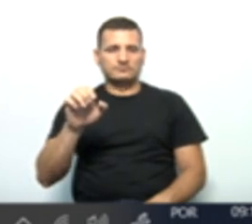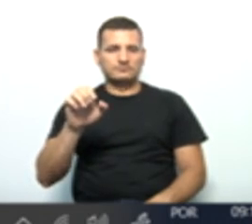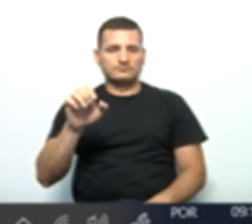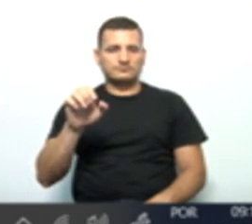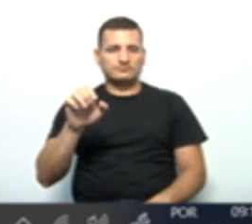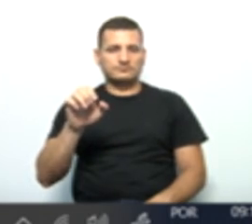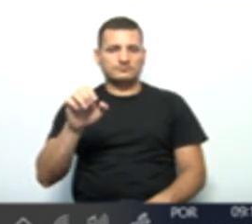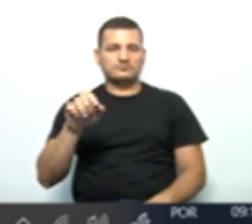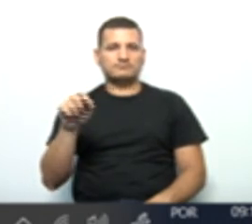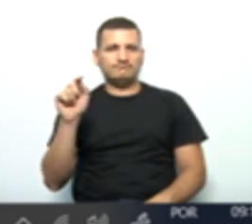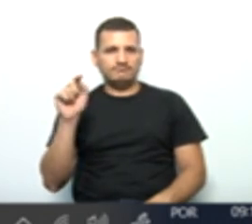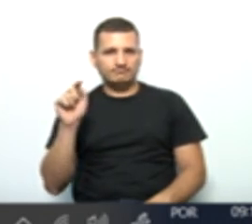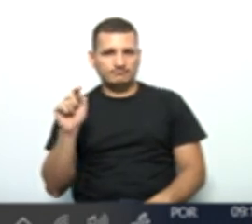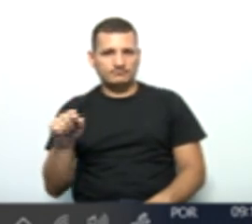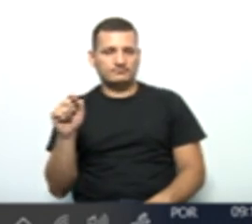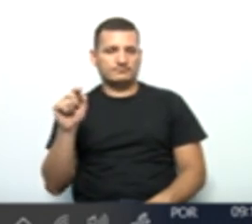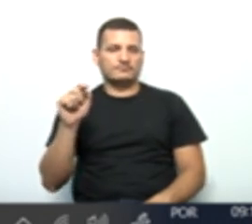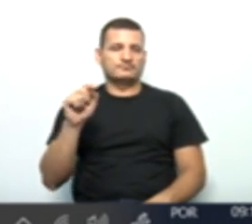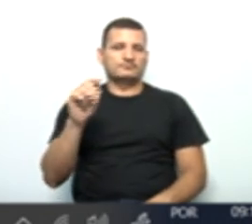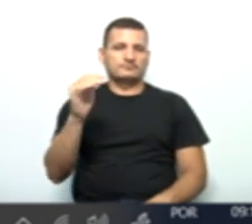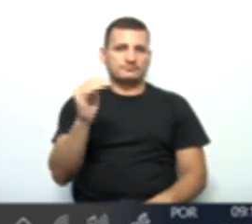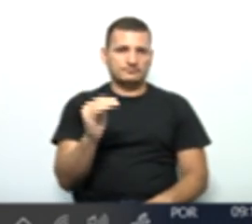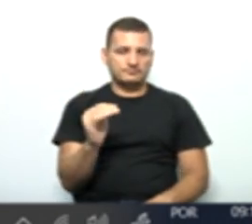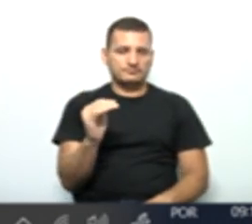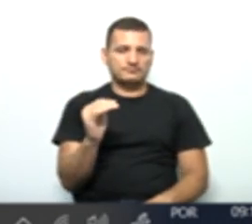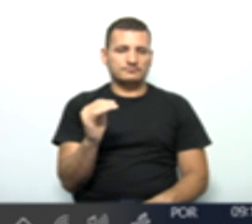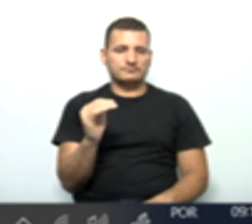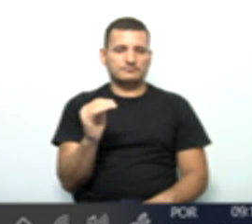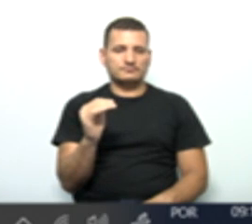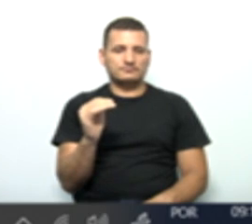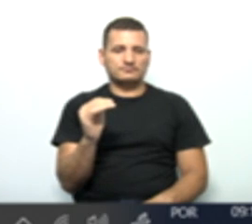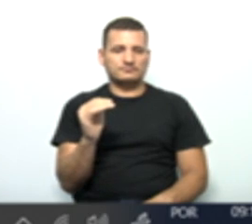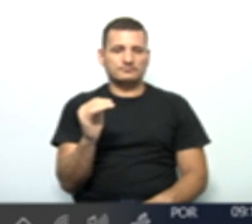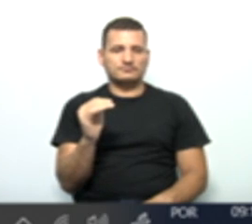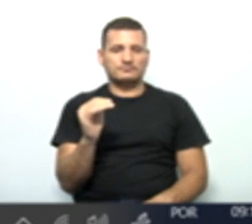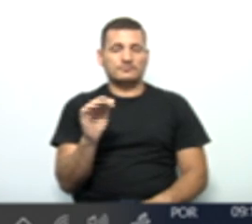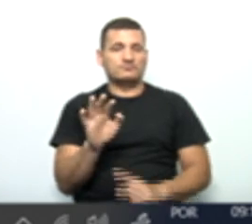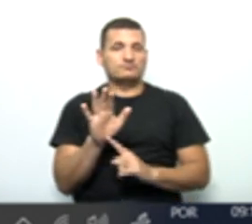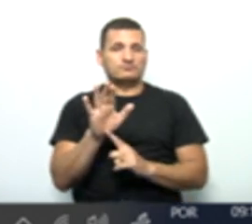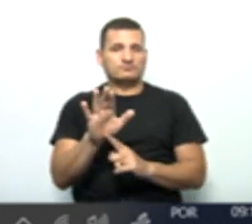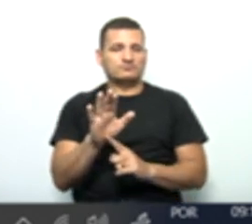Pronto, eu pressiono Enter. E aí eu vou digitar, mostrar a lista.